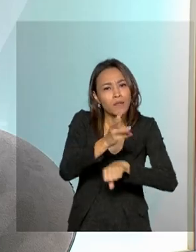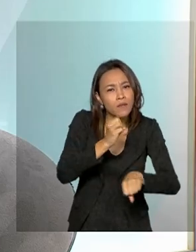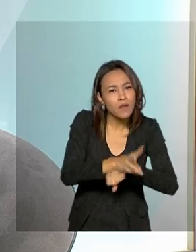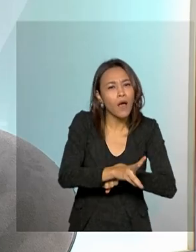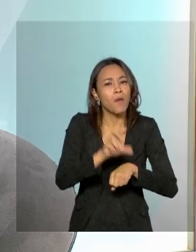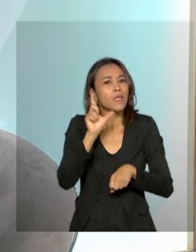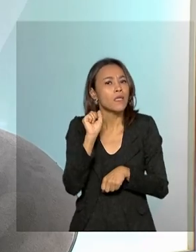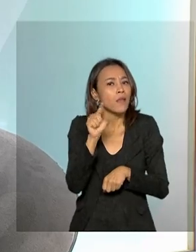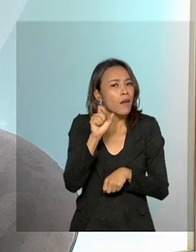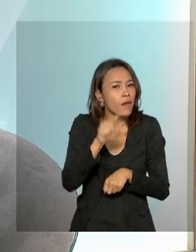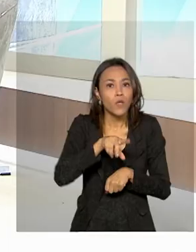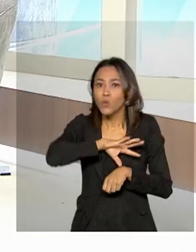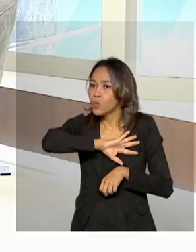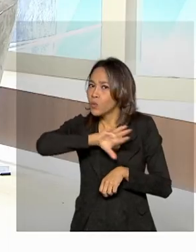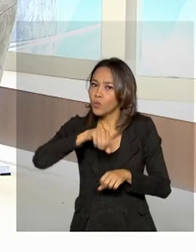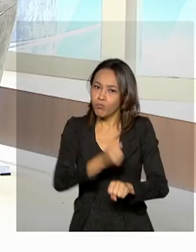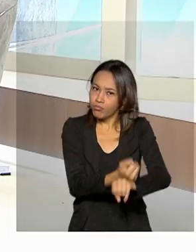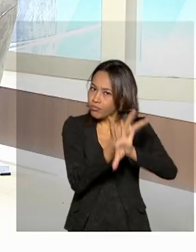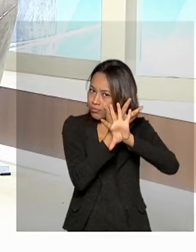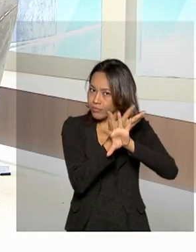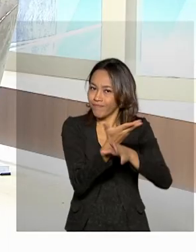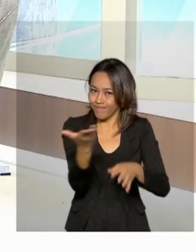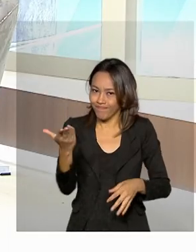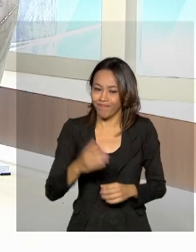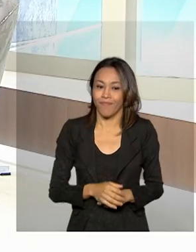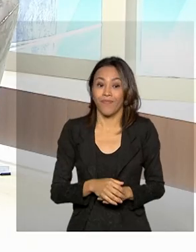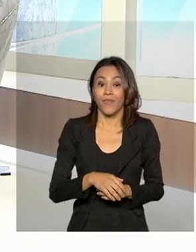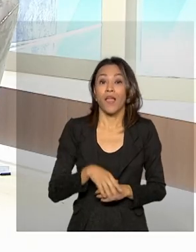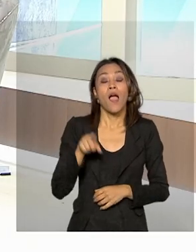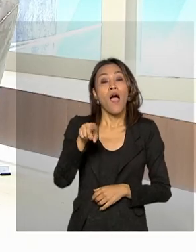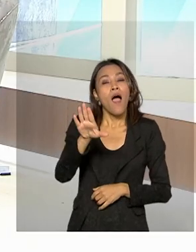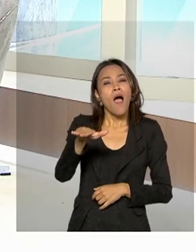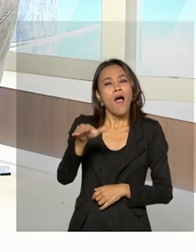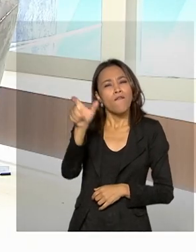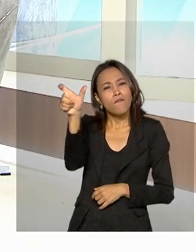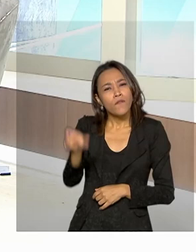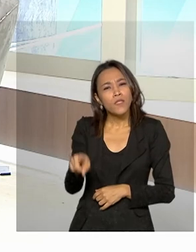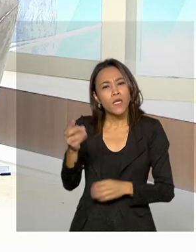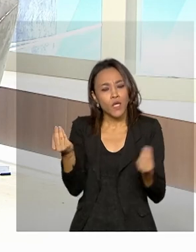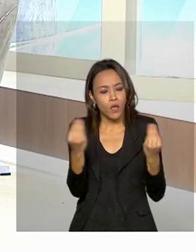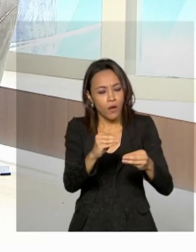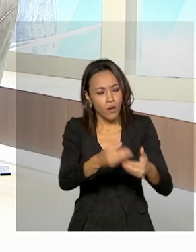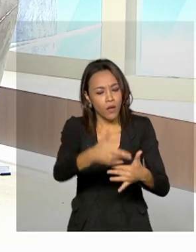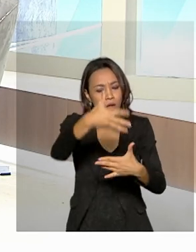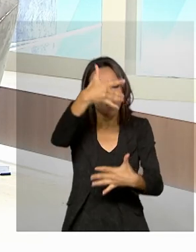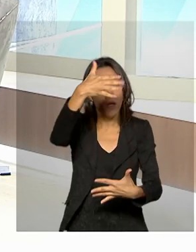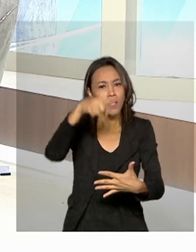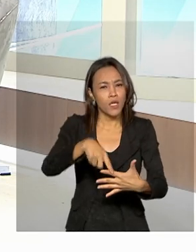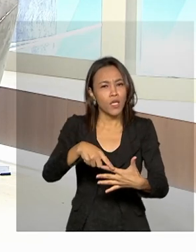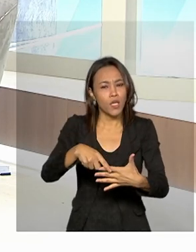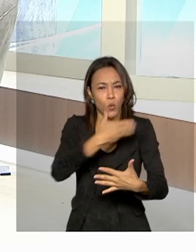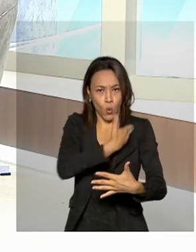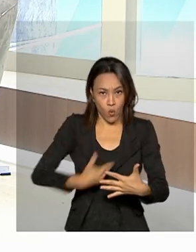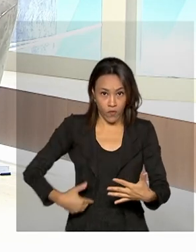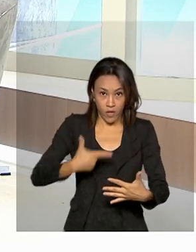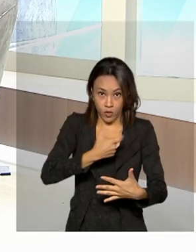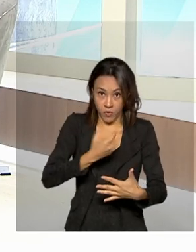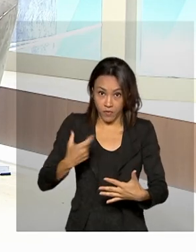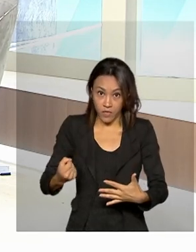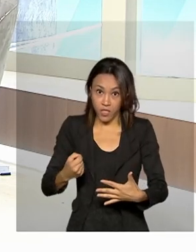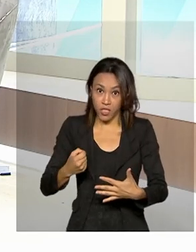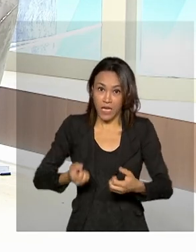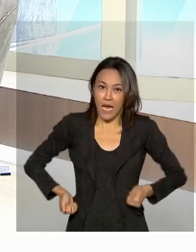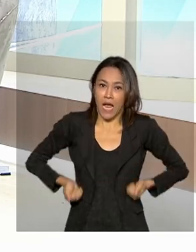vamos aonde você estiver. A senhora postou nas redes sociais do Ministério que o governo Bolsonaro, em 2020, gastou